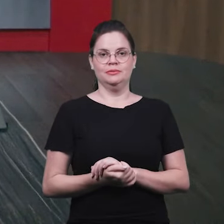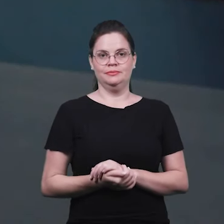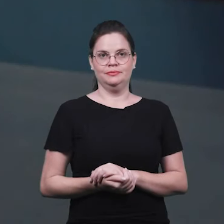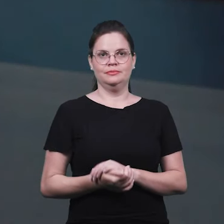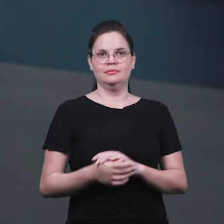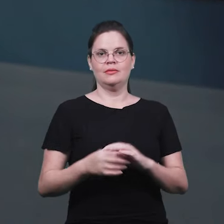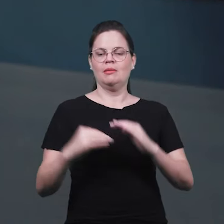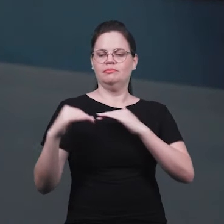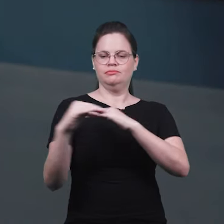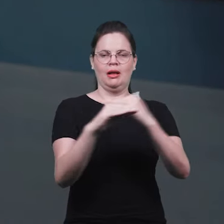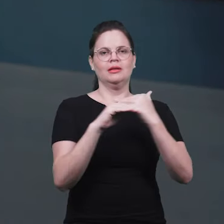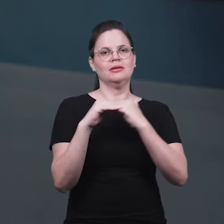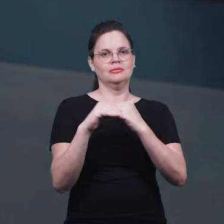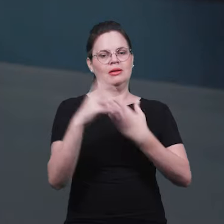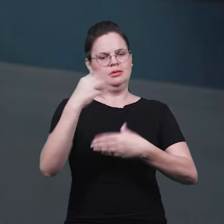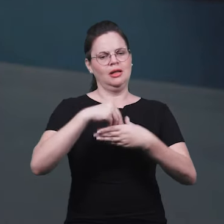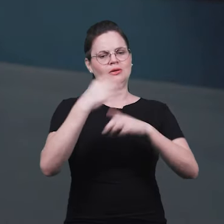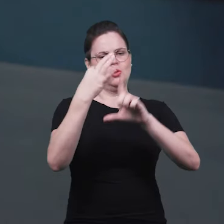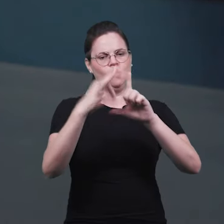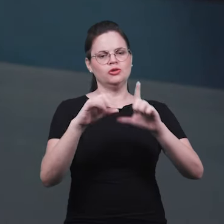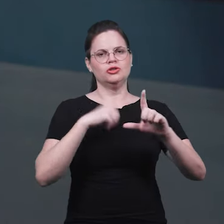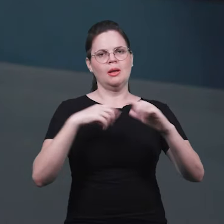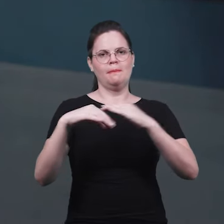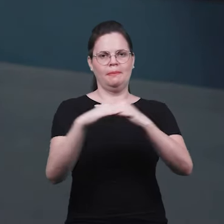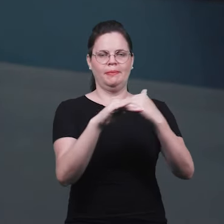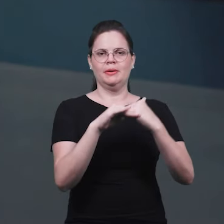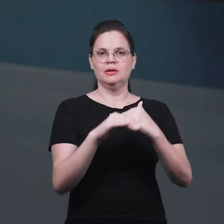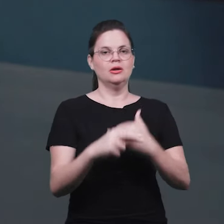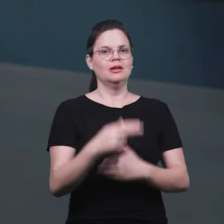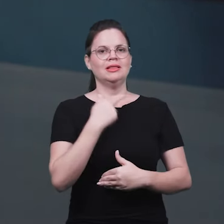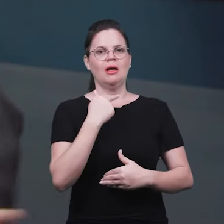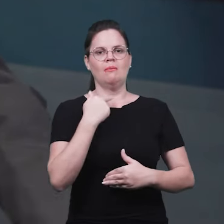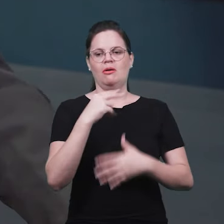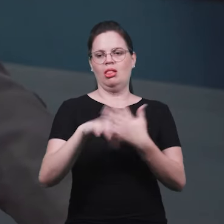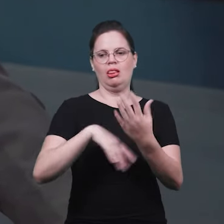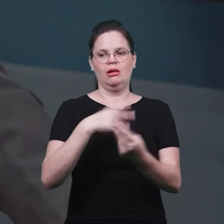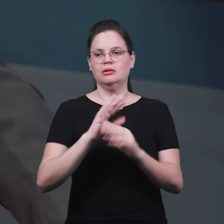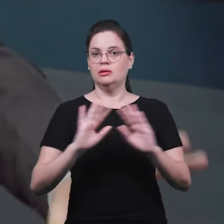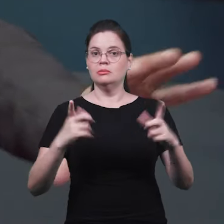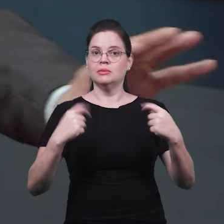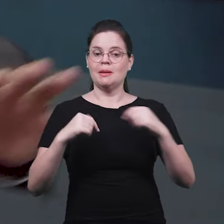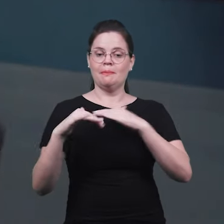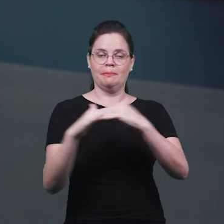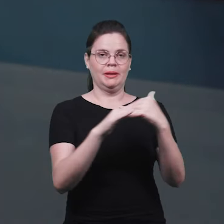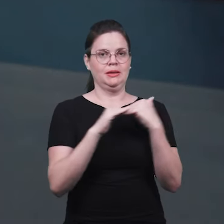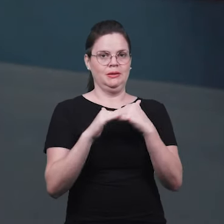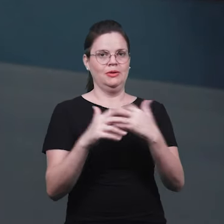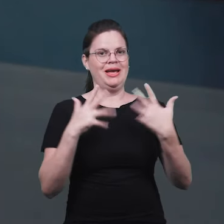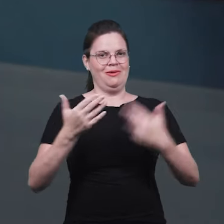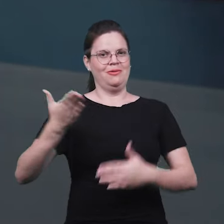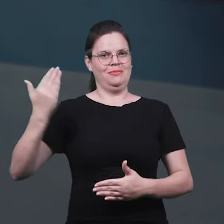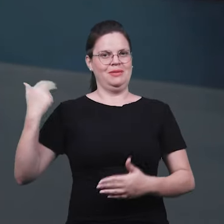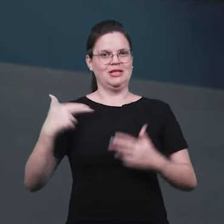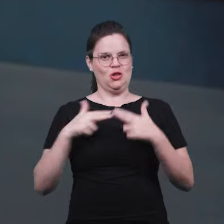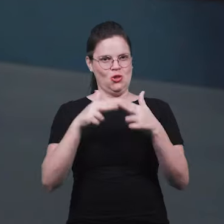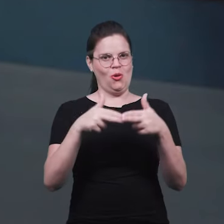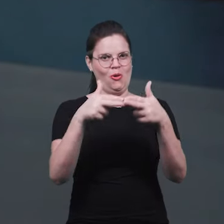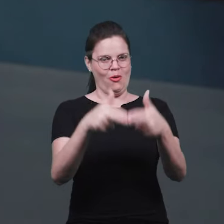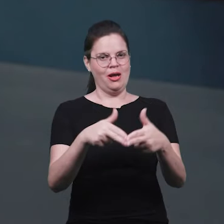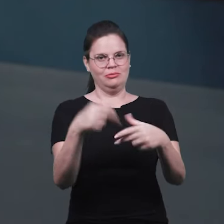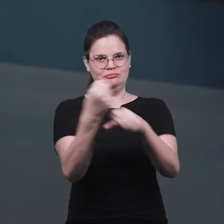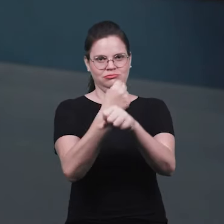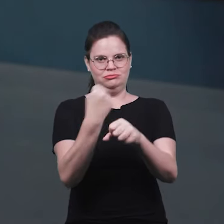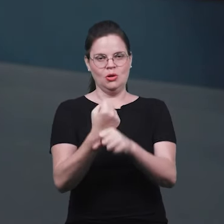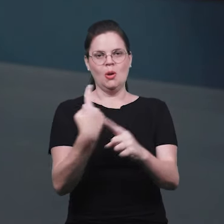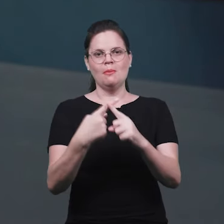né? A padronização. Você não tem logística sem padronização. Isso vem desde o princípio. Quando Noé ele foi construir a arca, debaixo